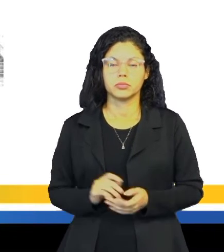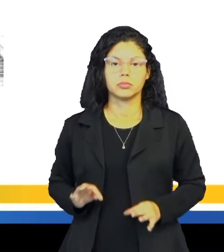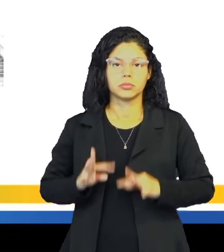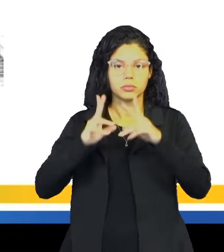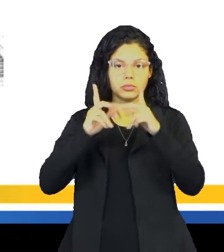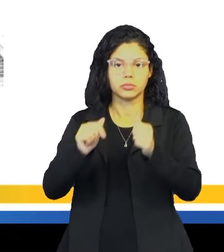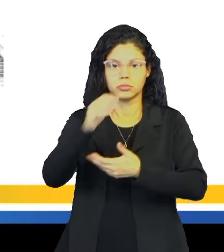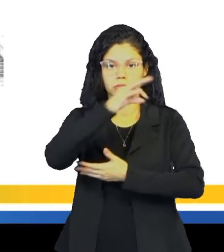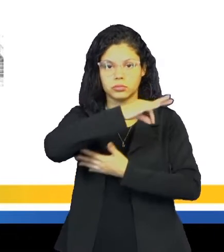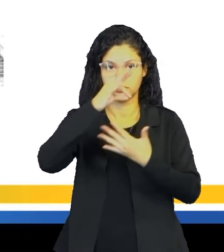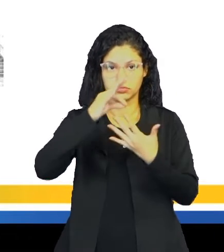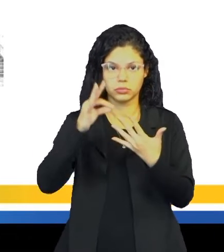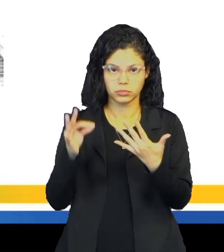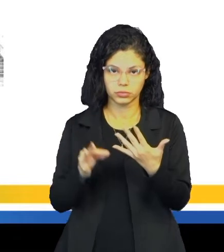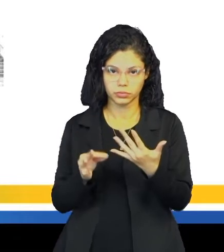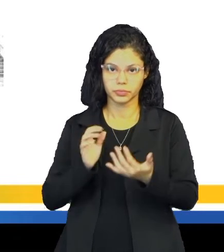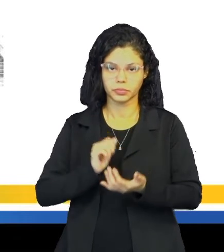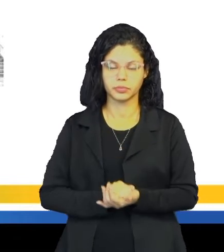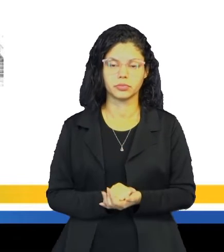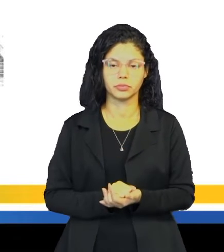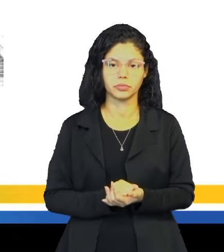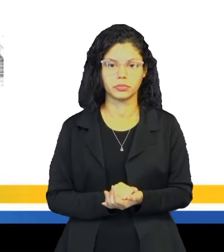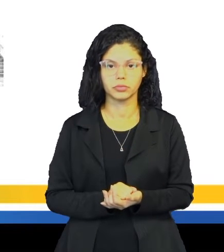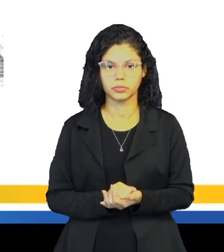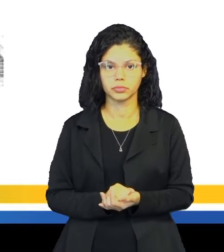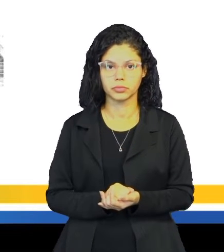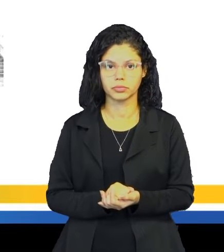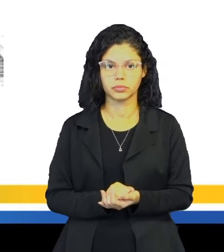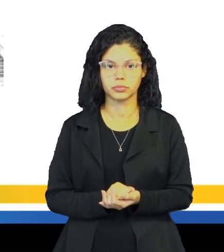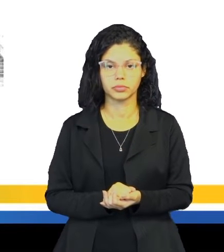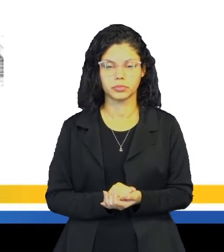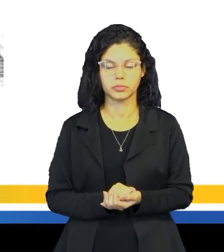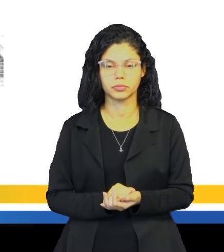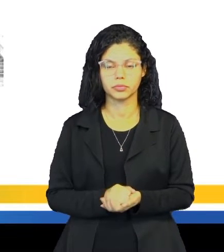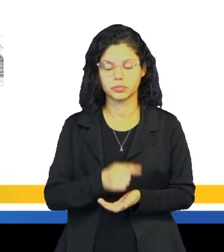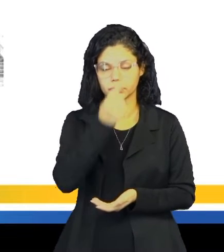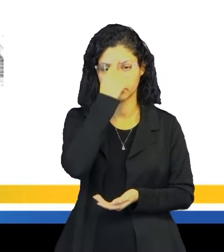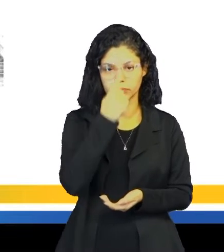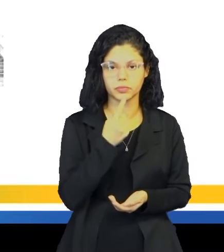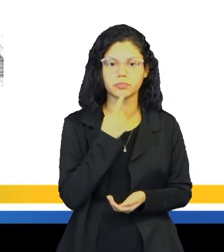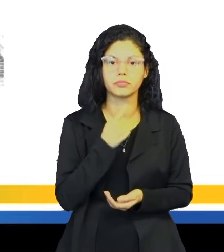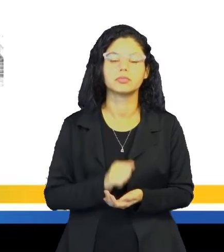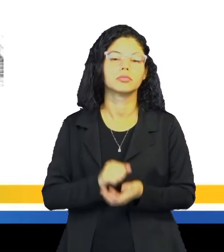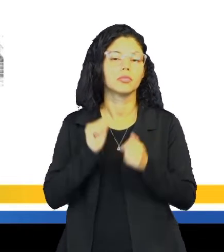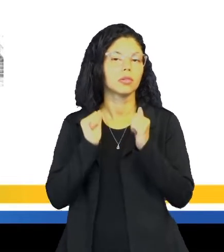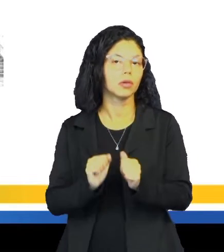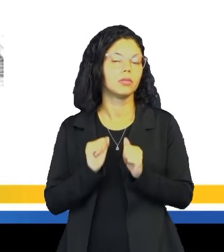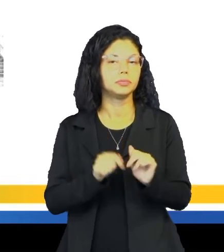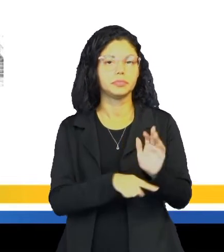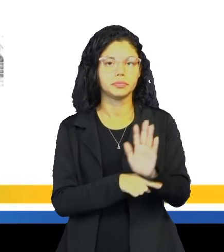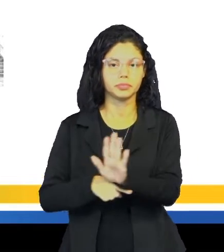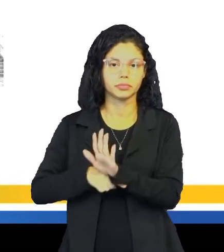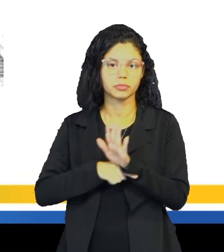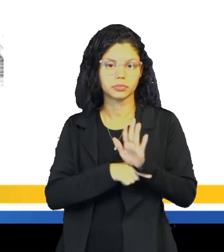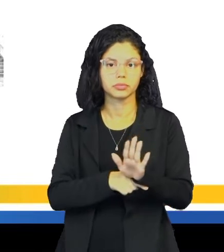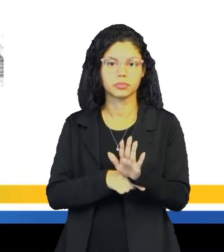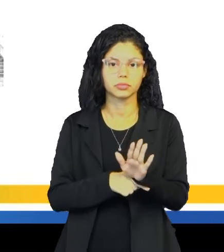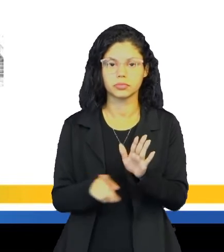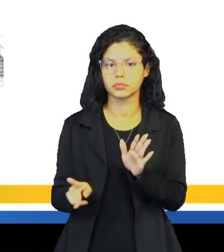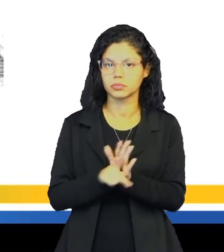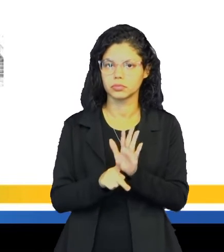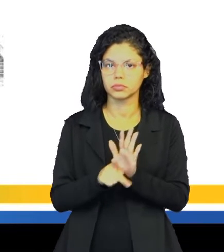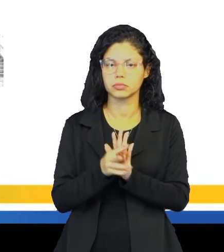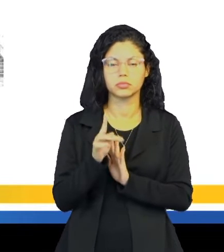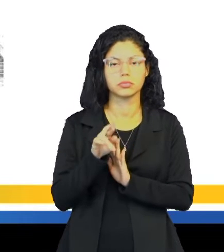Todos esses quadros, né, essas imagens podem ser representações e são